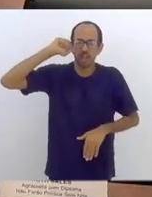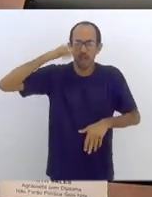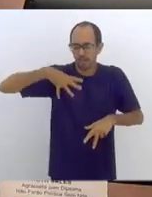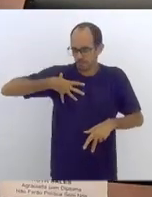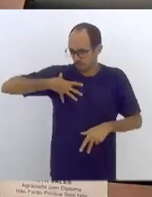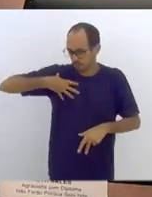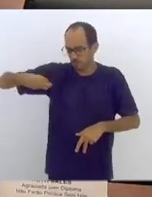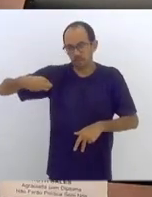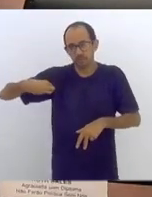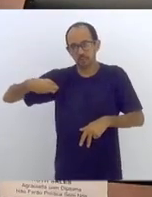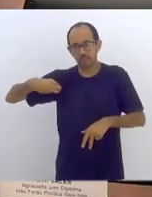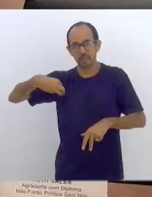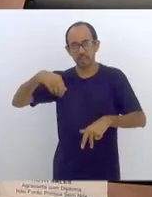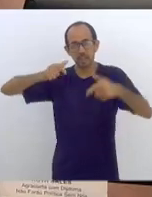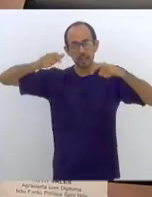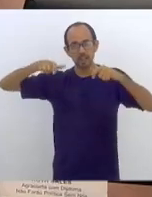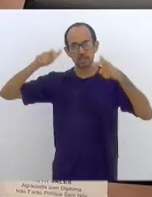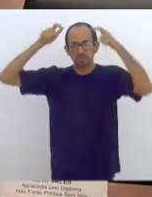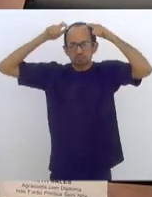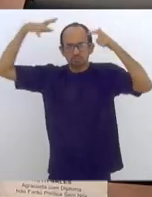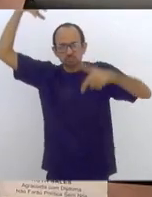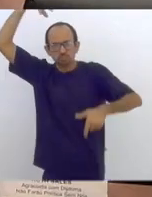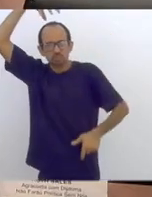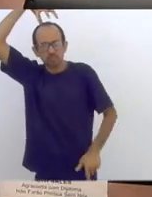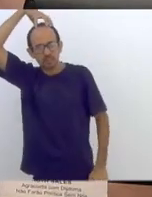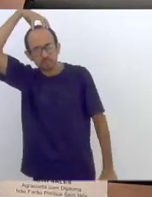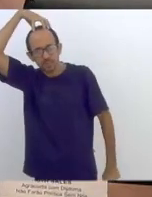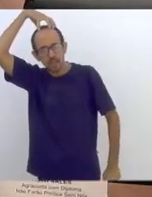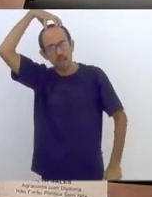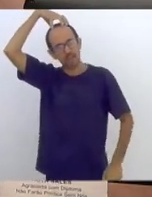filha de rei e rainha.